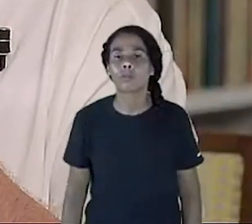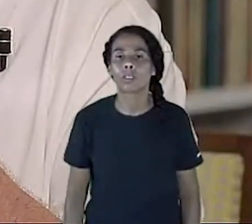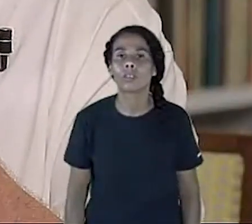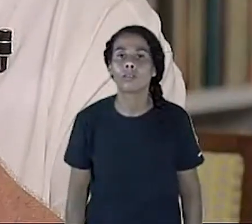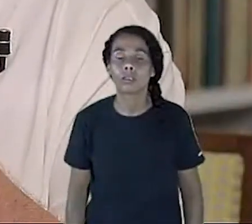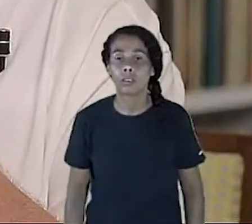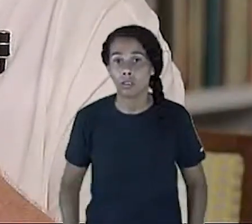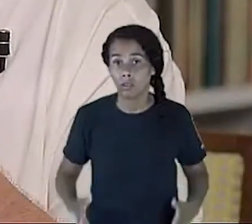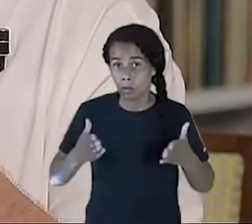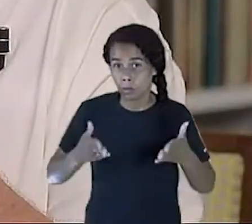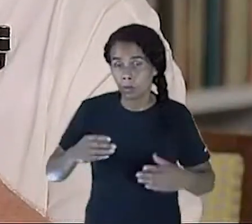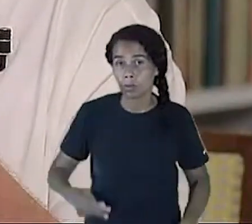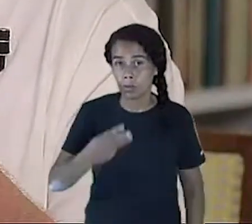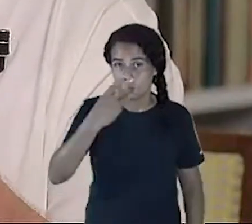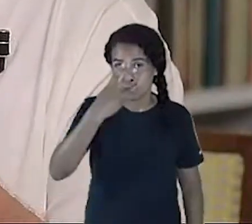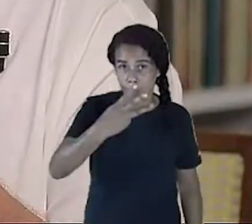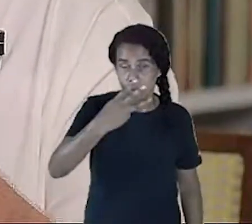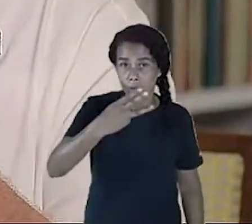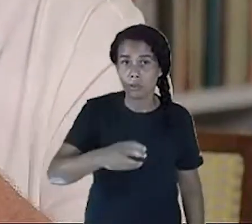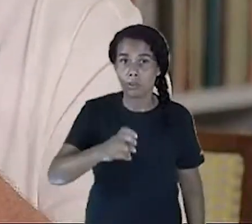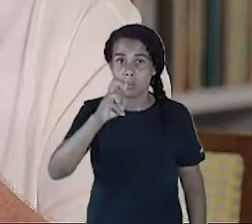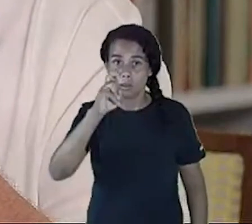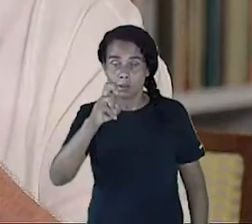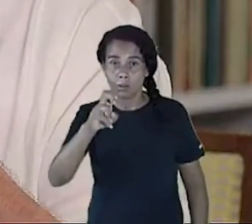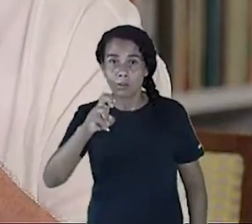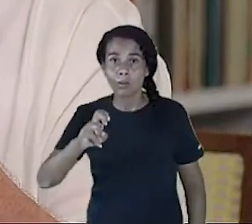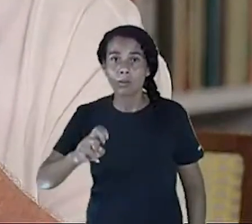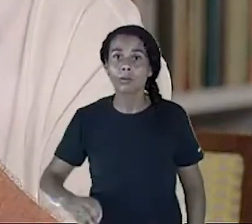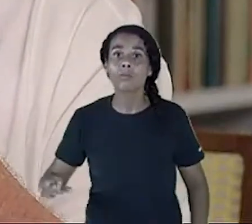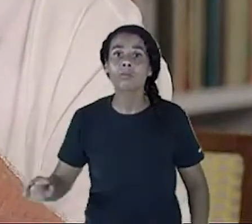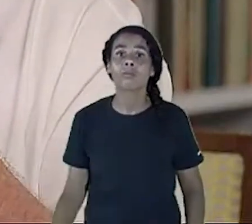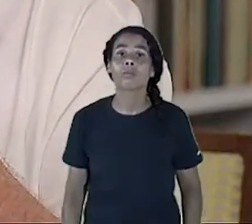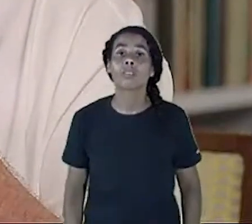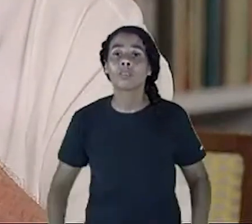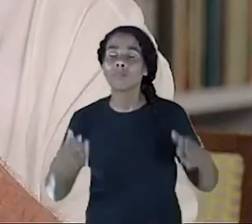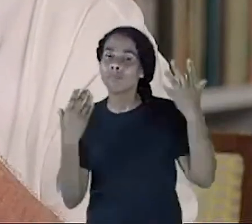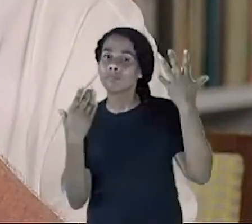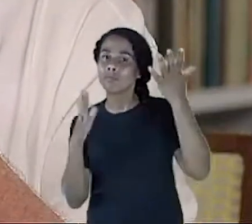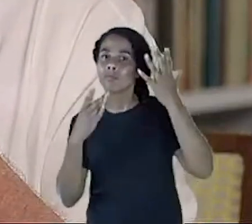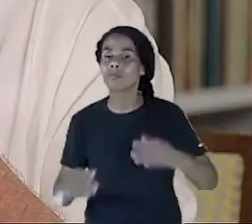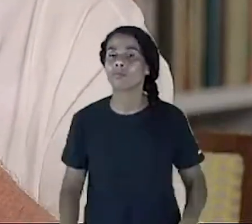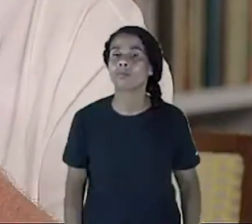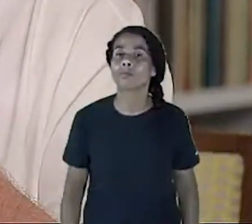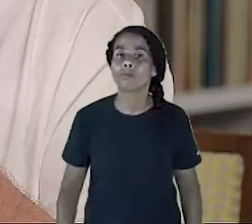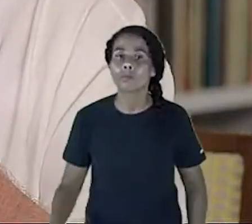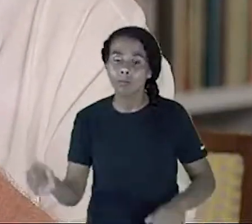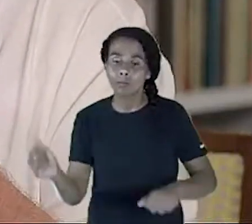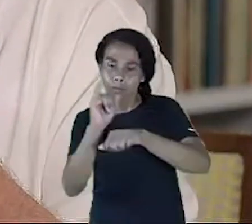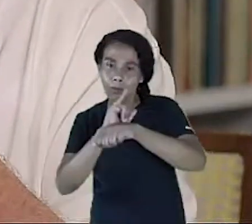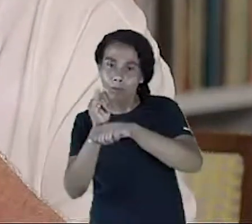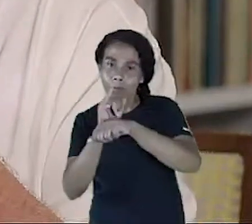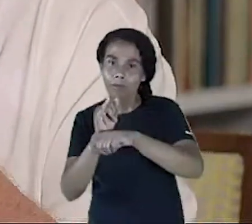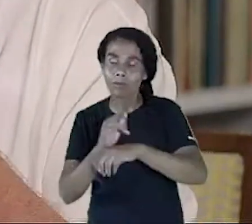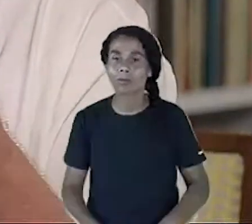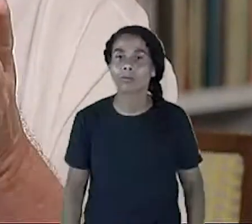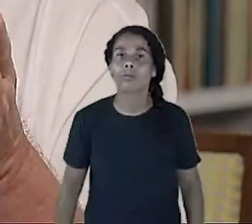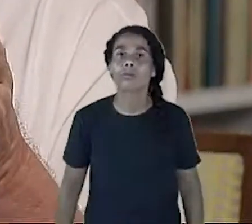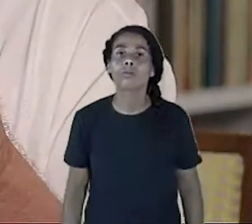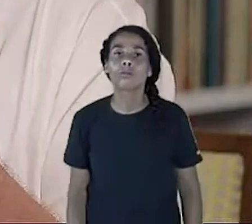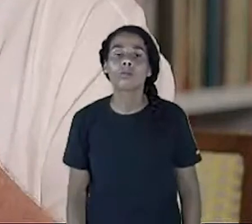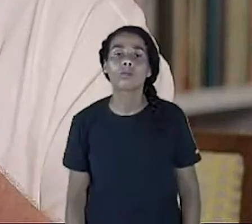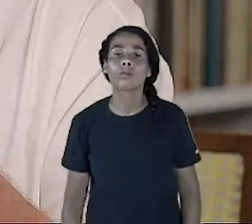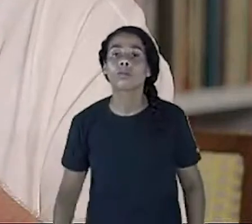tanto complicado é assim. Eu acabei de contar para o Gil que o Sempre um Papo começou a ser gravado